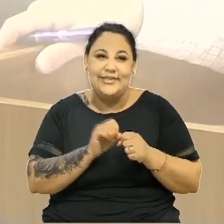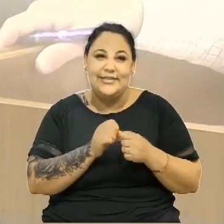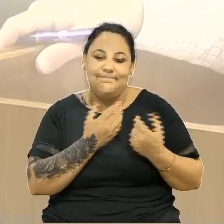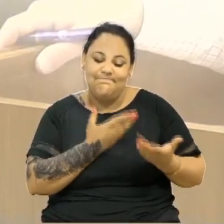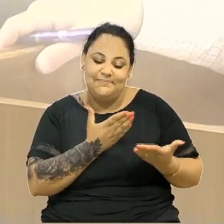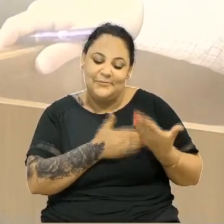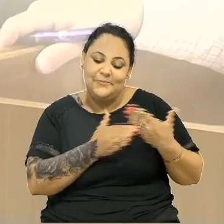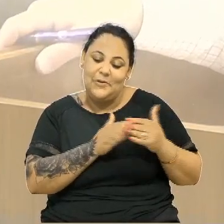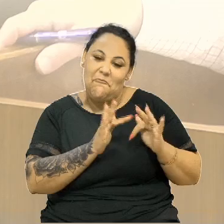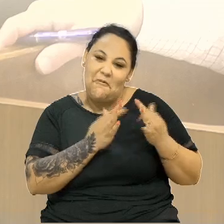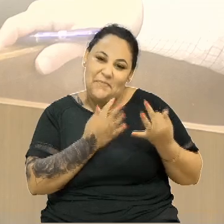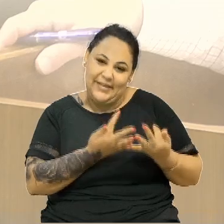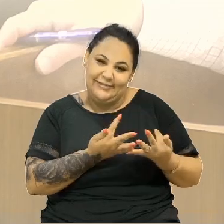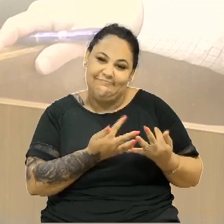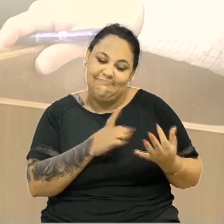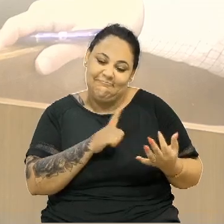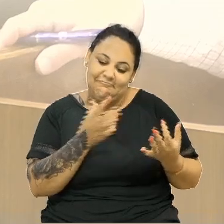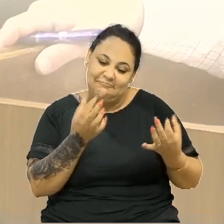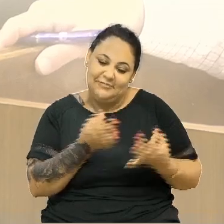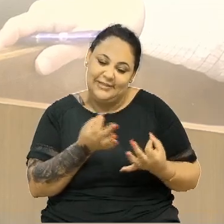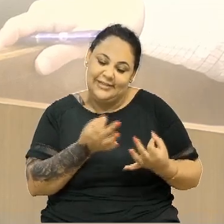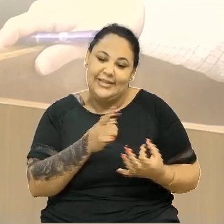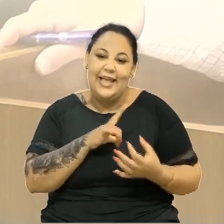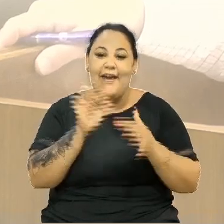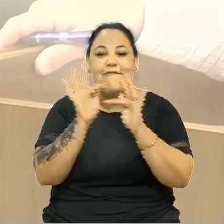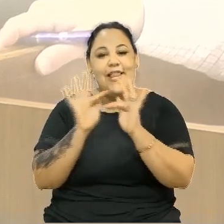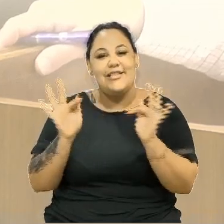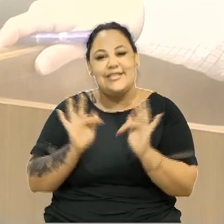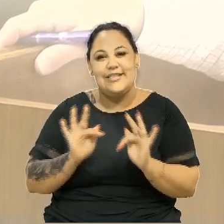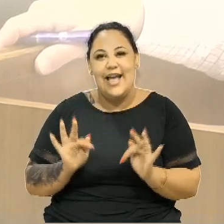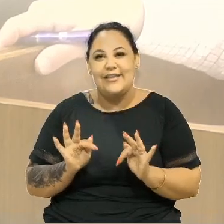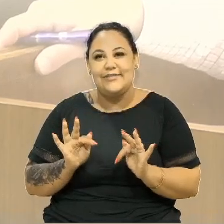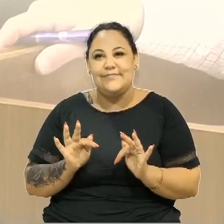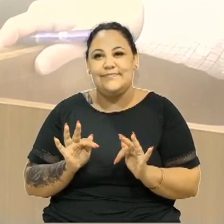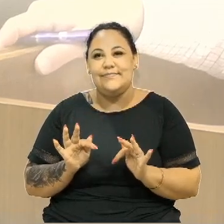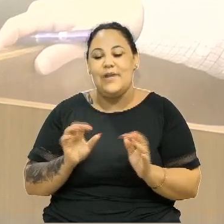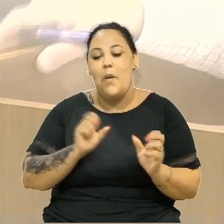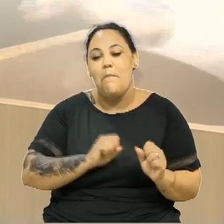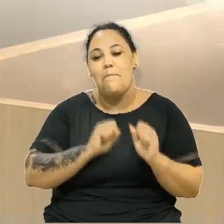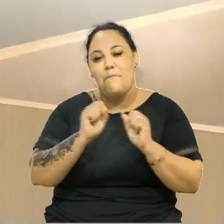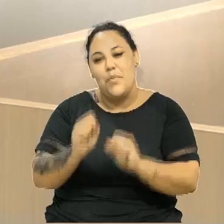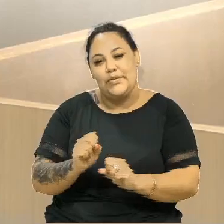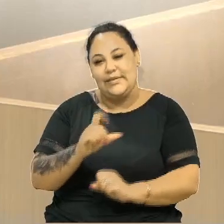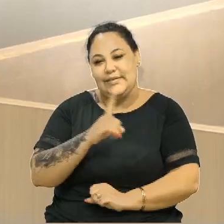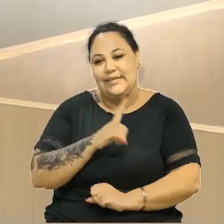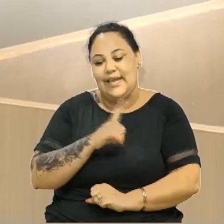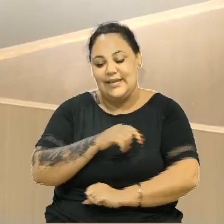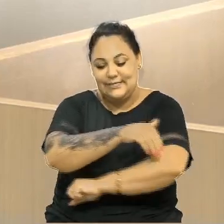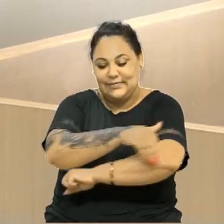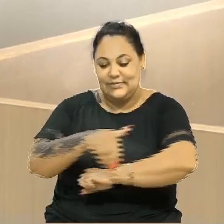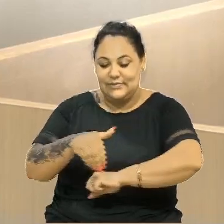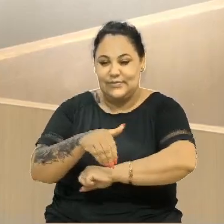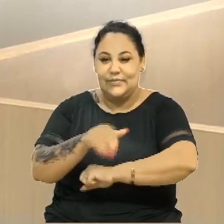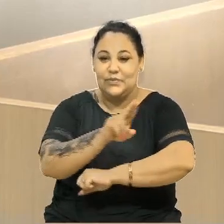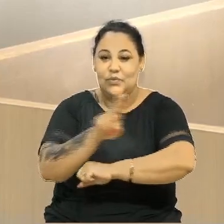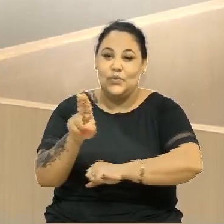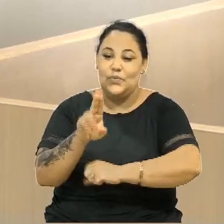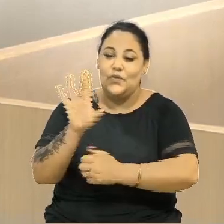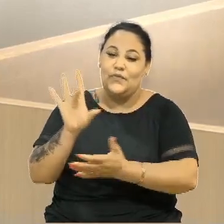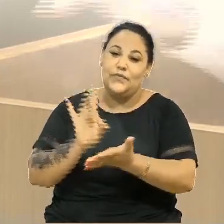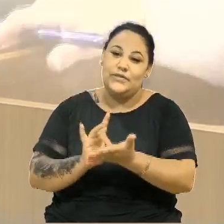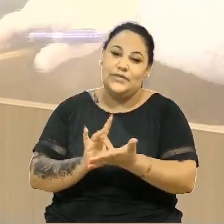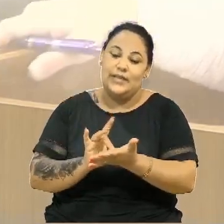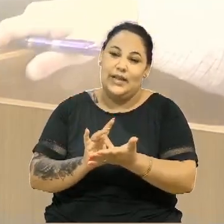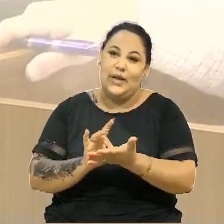família, mais do que nunca, tenha esta alegria de poder ter essa via pública denominada com o nome do